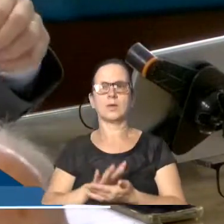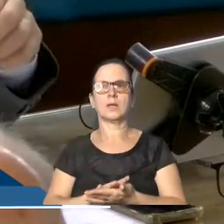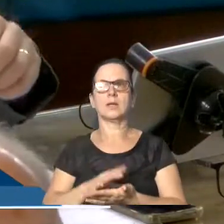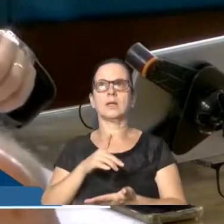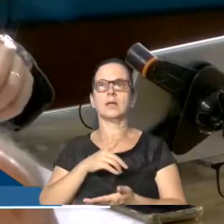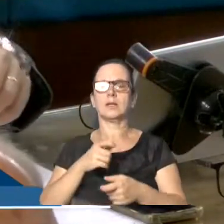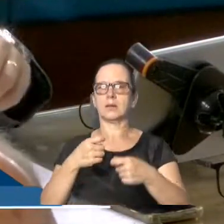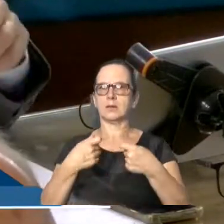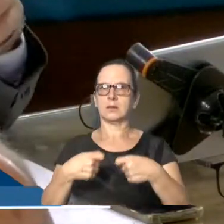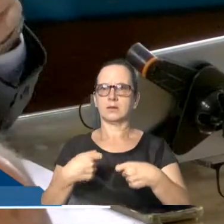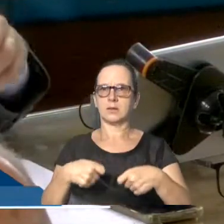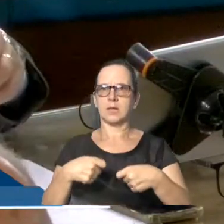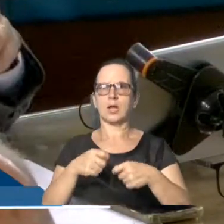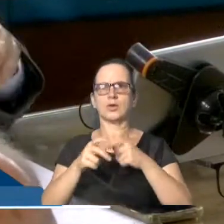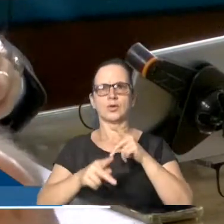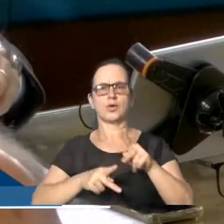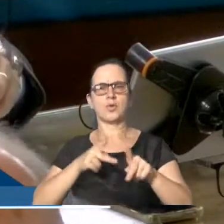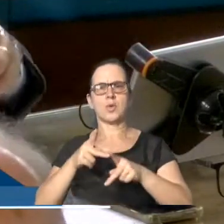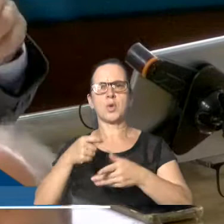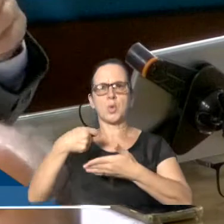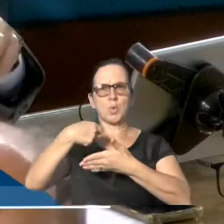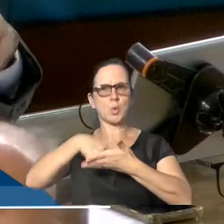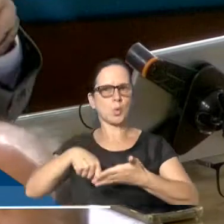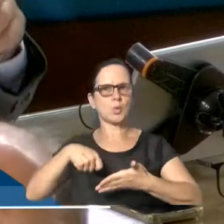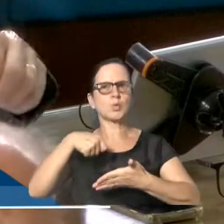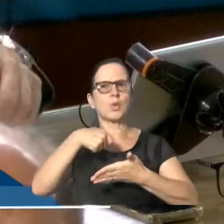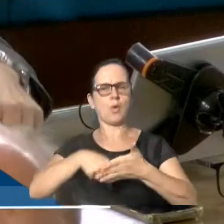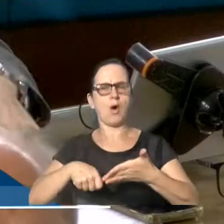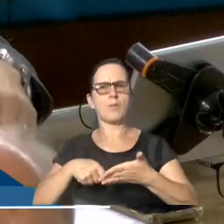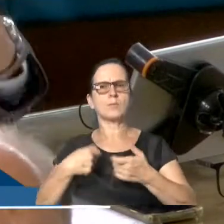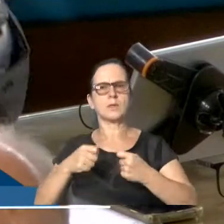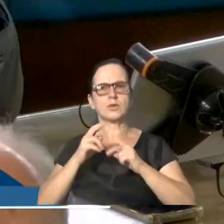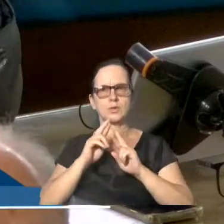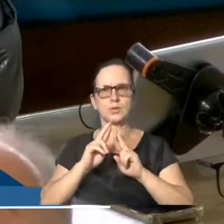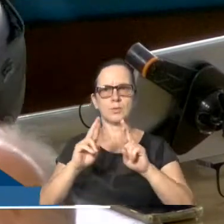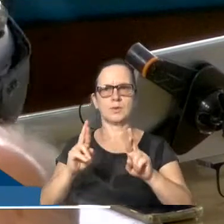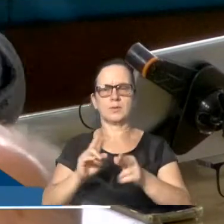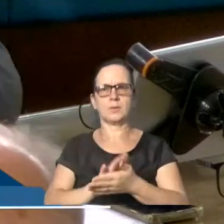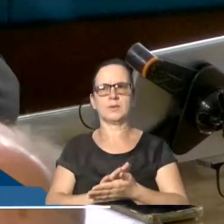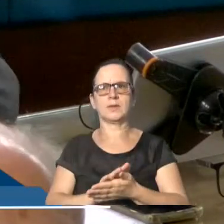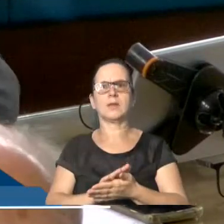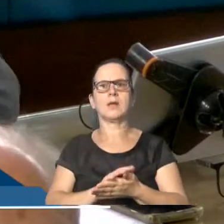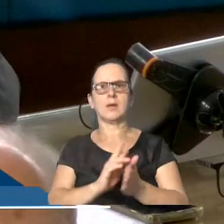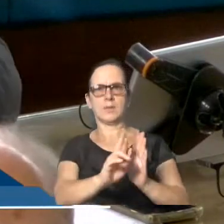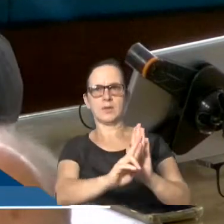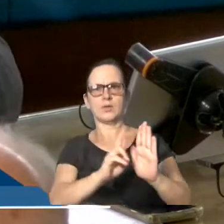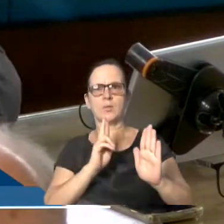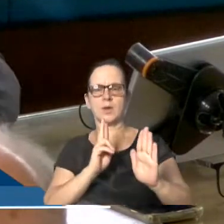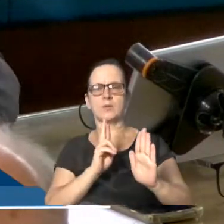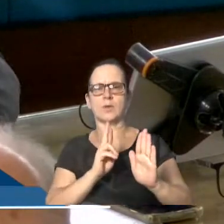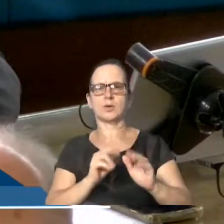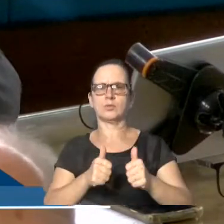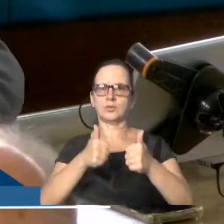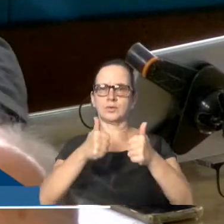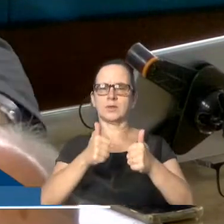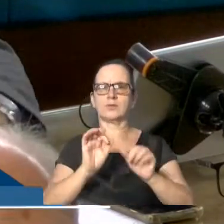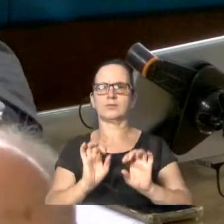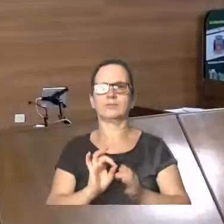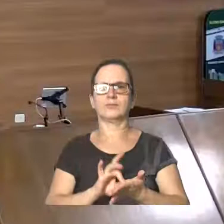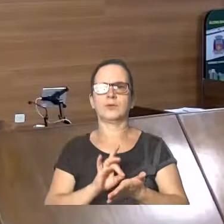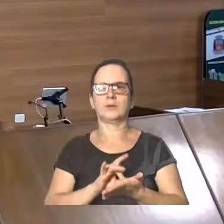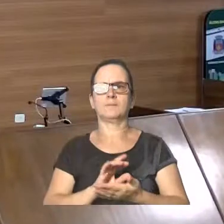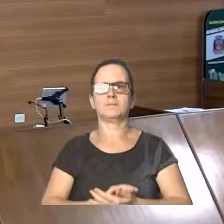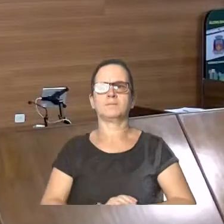a necessidade em que a população nos cobra e temos que trazer respostas. Então, pelo menos a resposta que se venha, vereador. Desejo sucesso, de verdade.